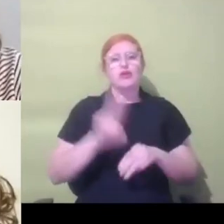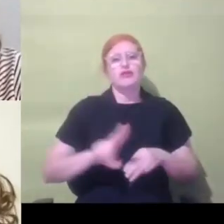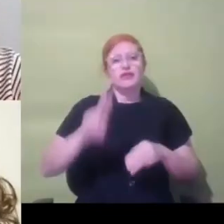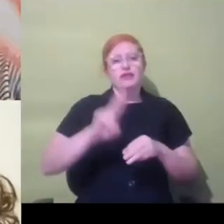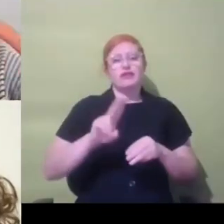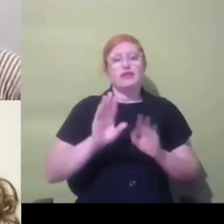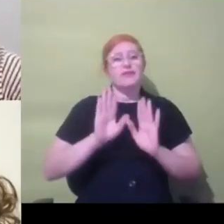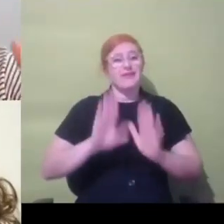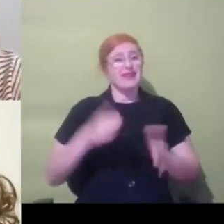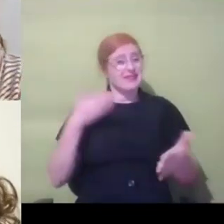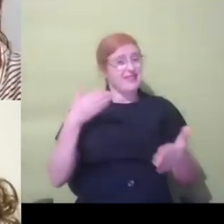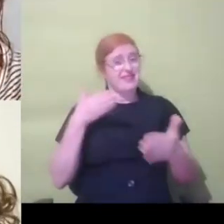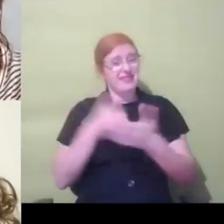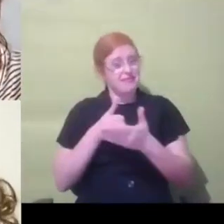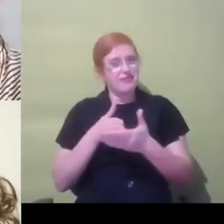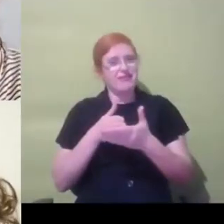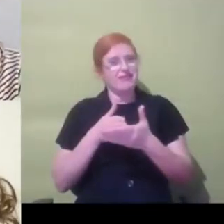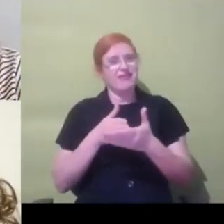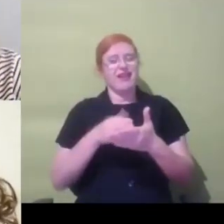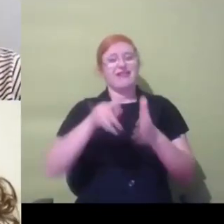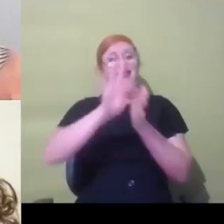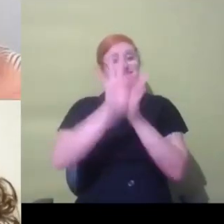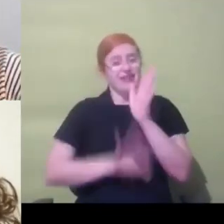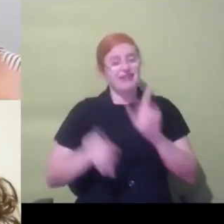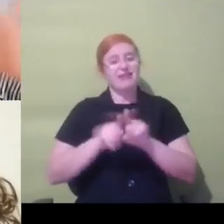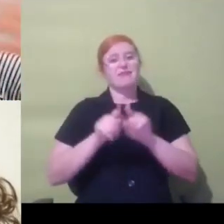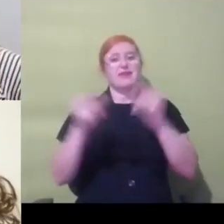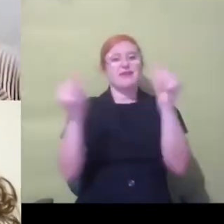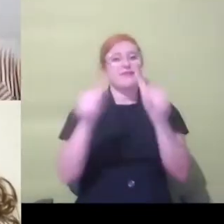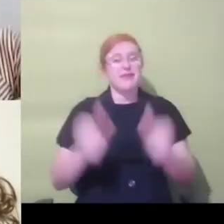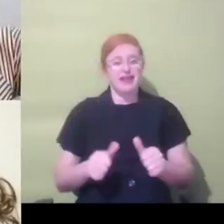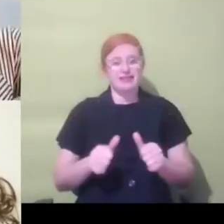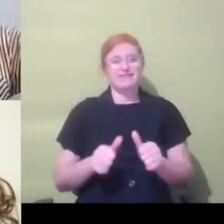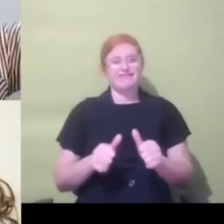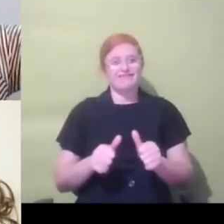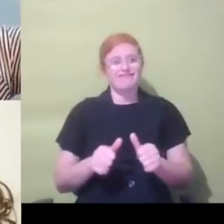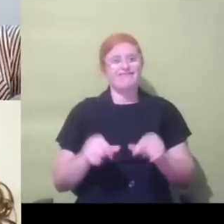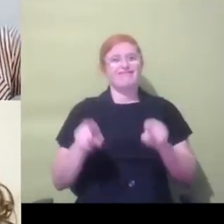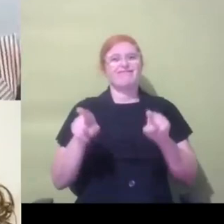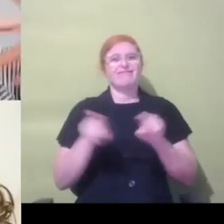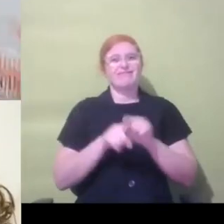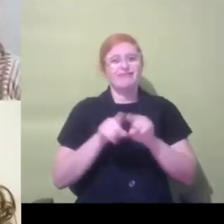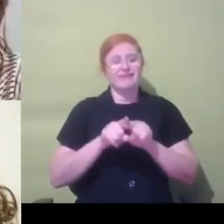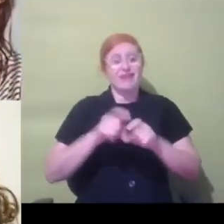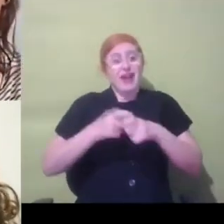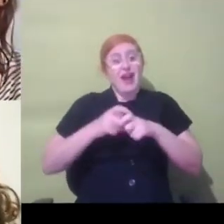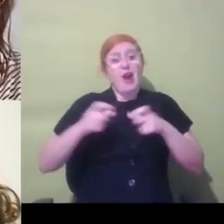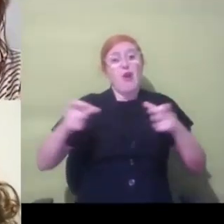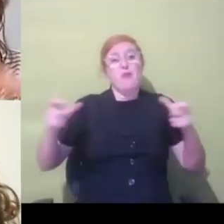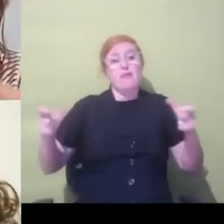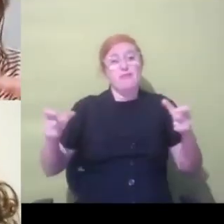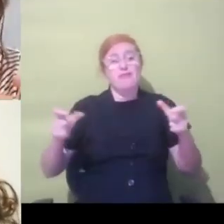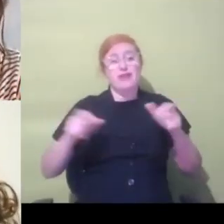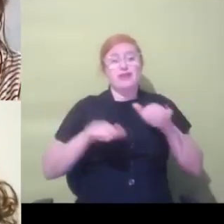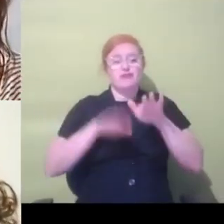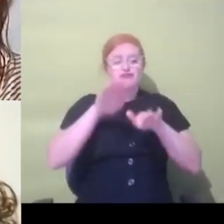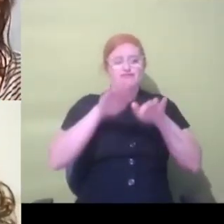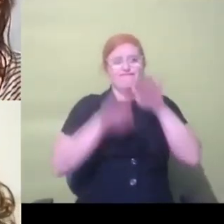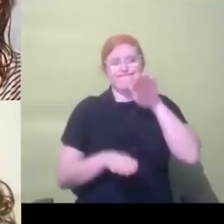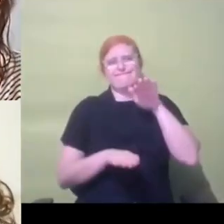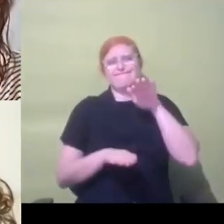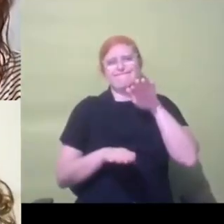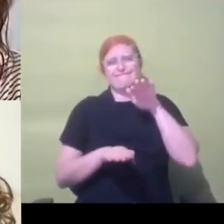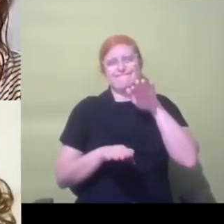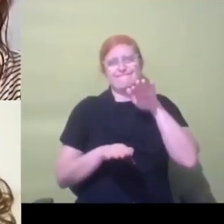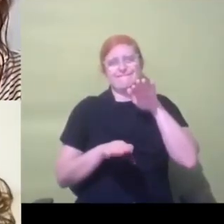ao texto e à imagem. E isso já amplia um monte de desigualdades que estão colocadas até de forma mesmo das